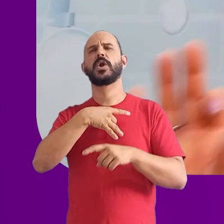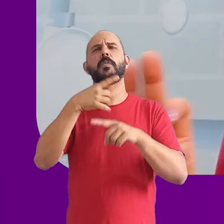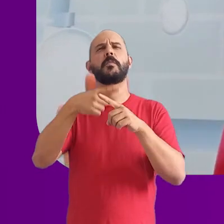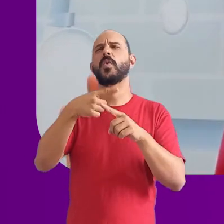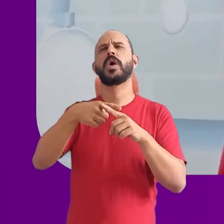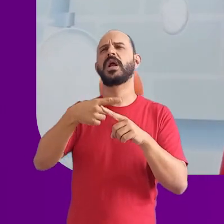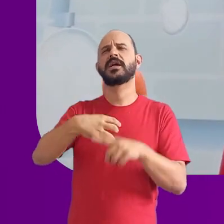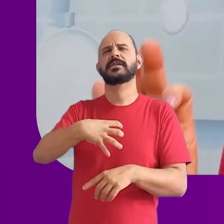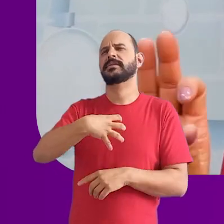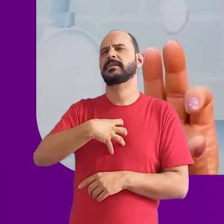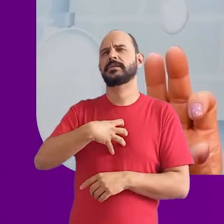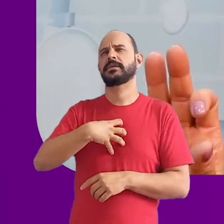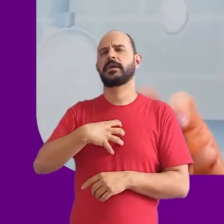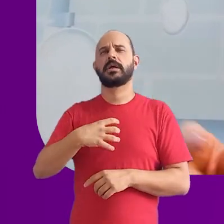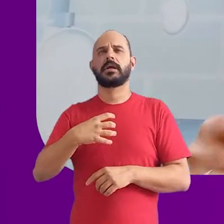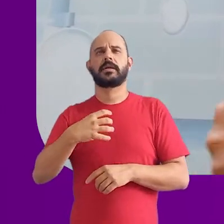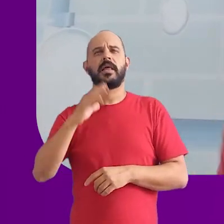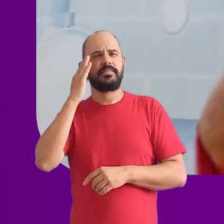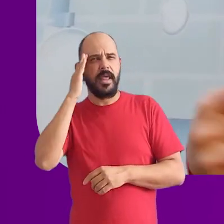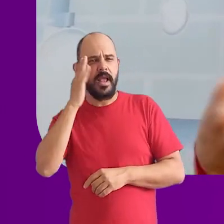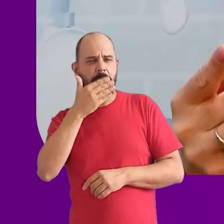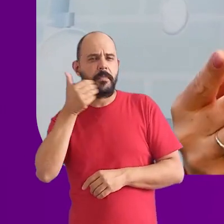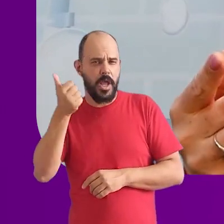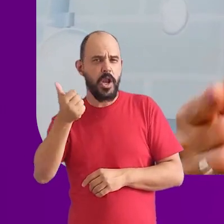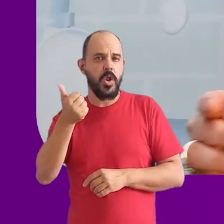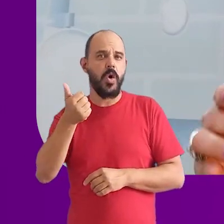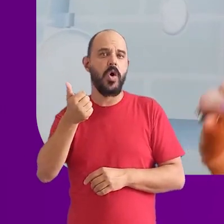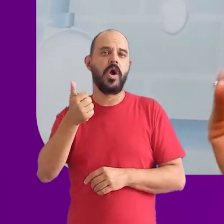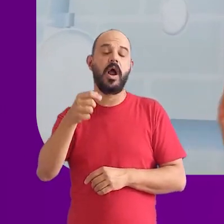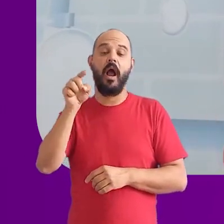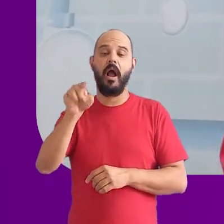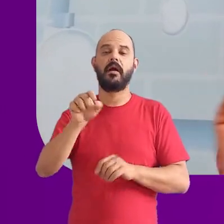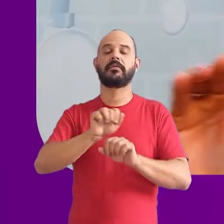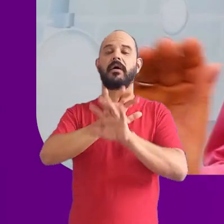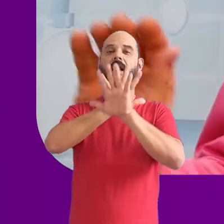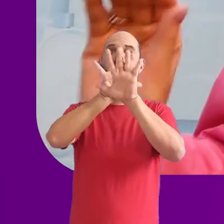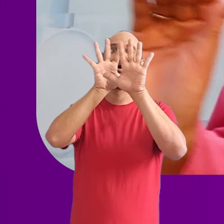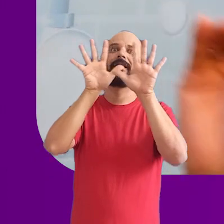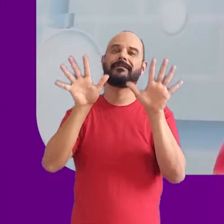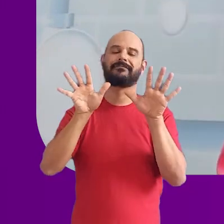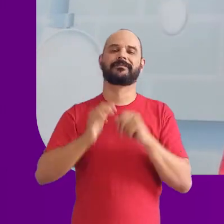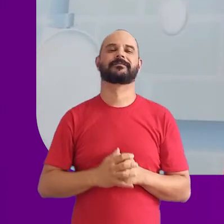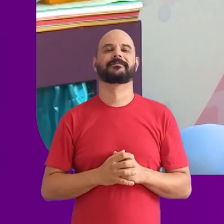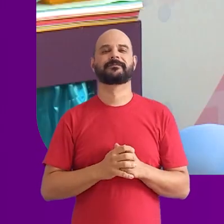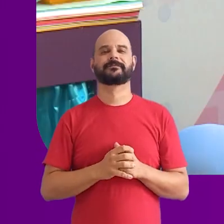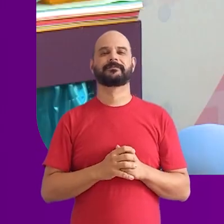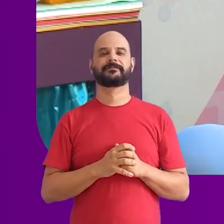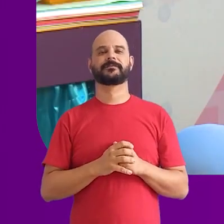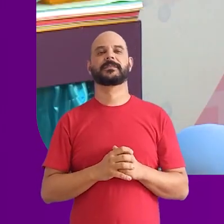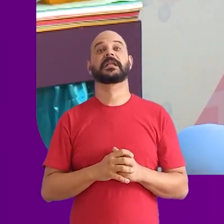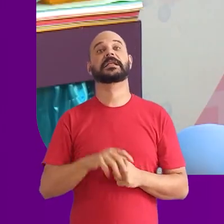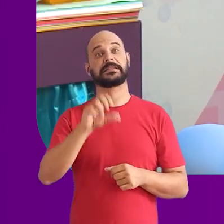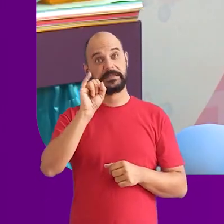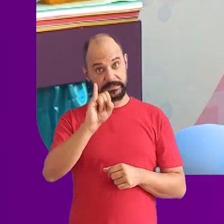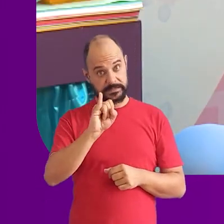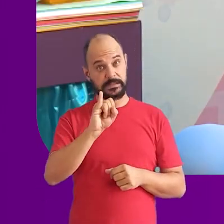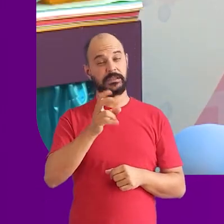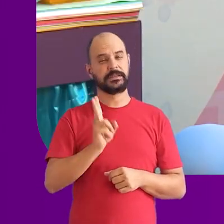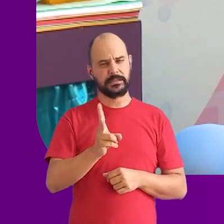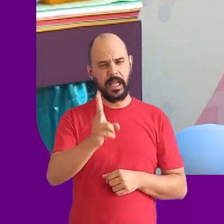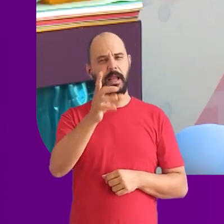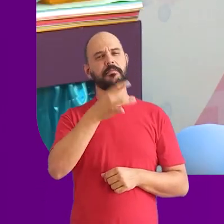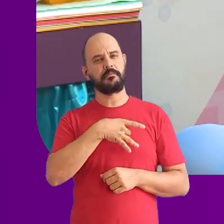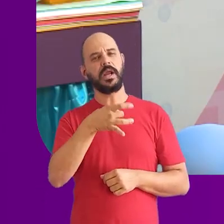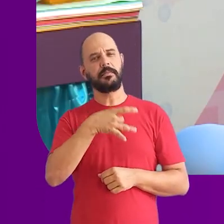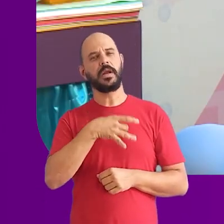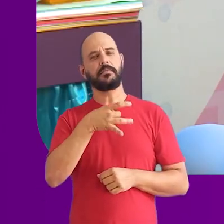Tente entender o porquê. Quando a gente entende melhor as coisas, elas ficam mais claras. E se o